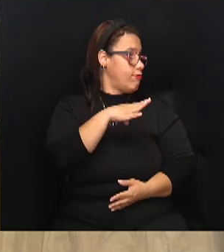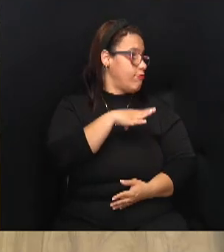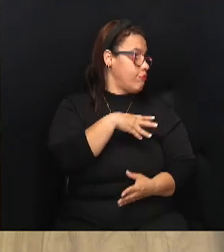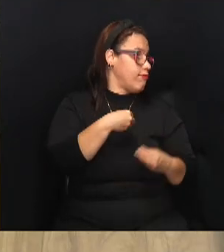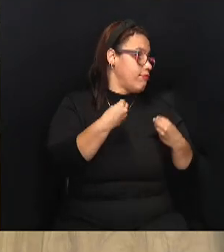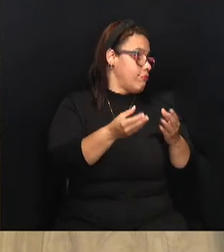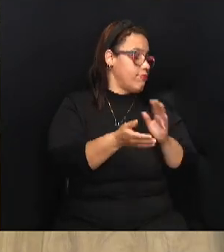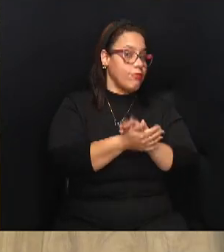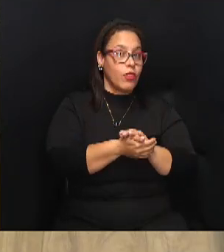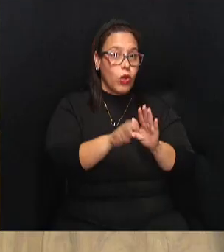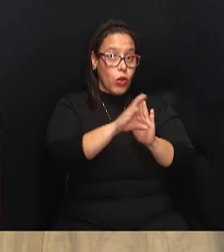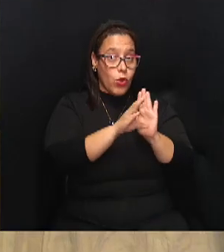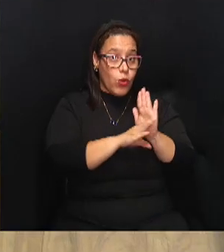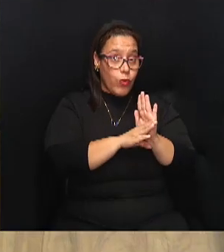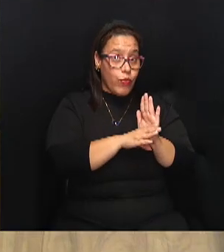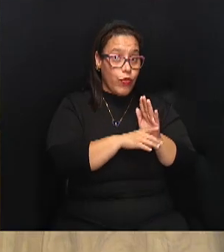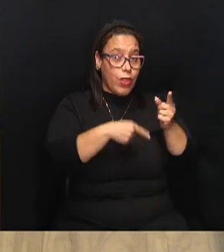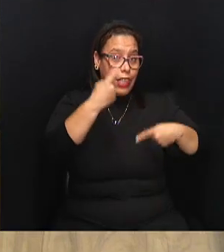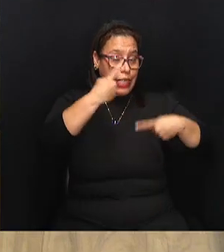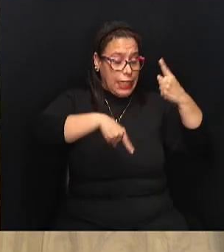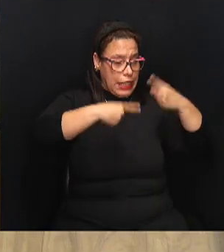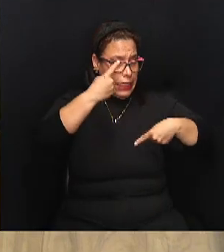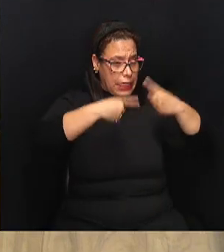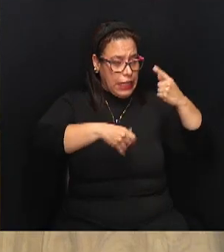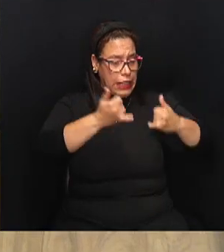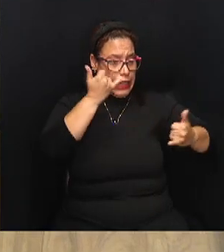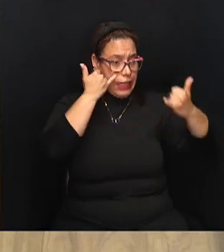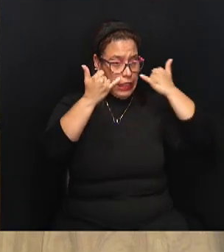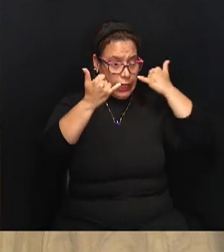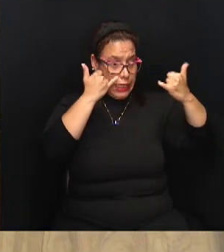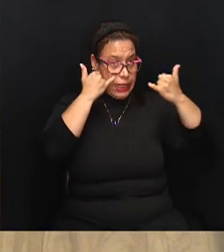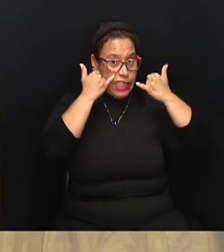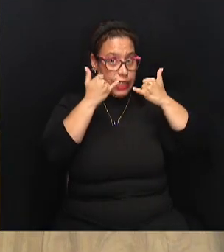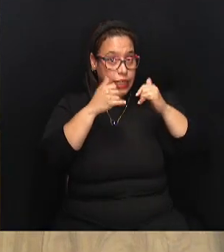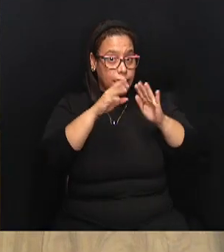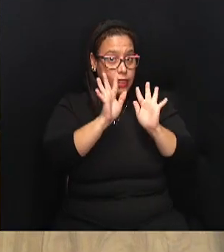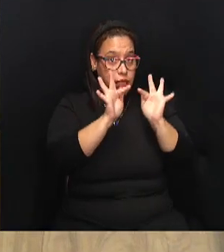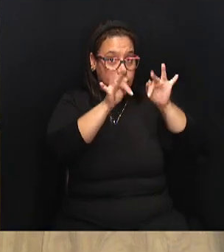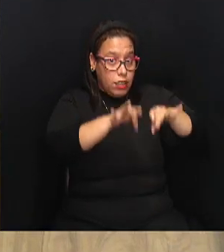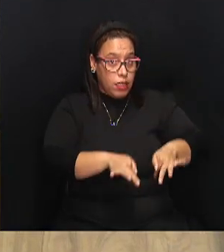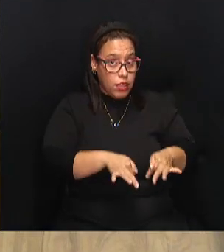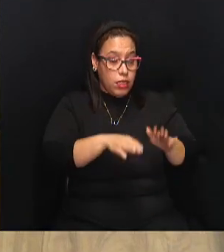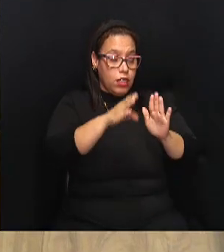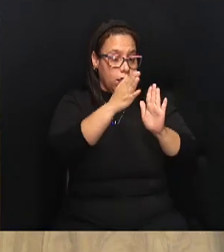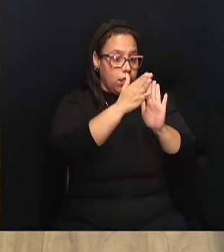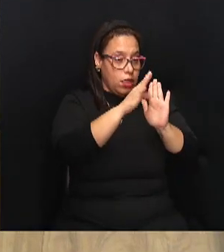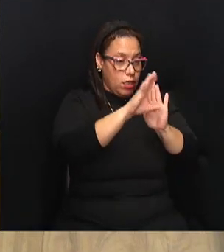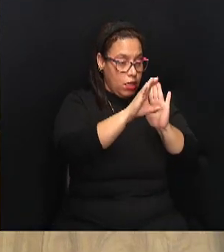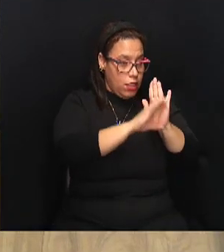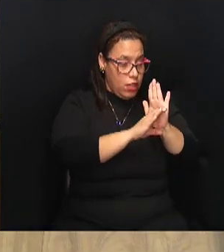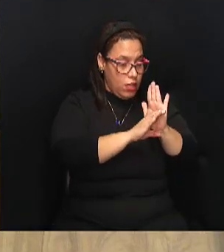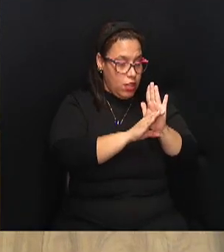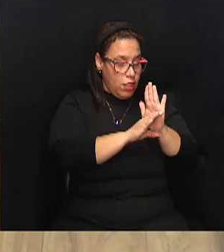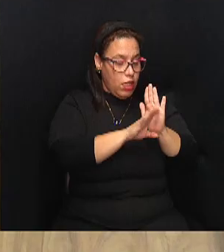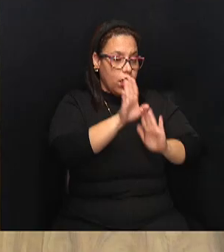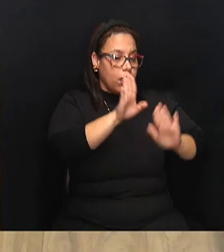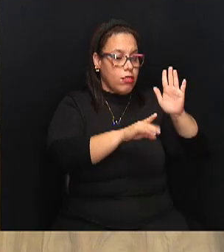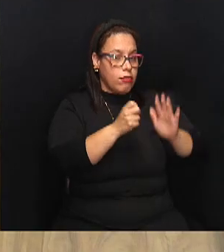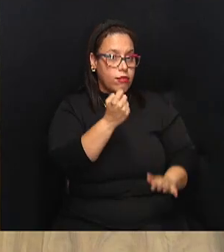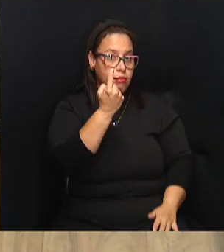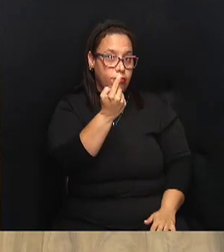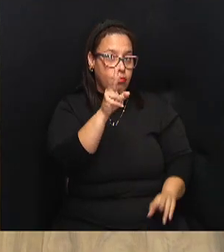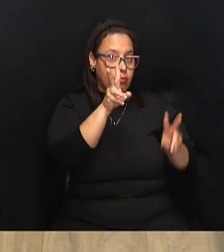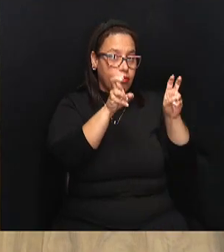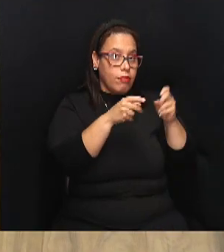né? Programa bom, programa com muitas informações, reta final do nosso Questão de Ordem, mas tem mais um assunto que eu queria debater